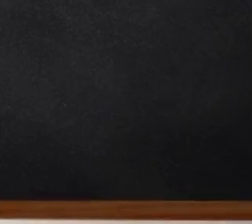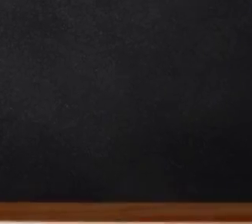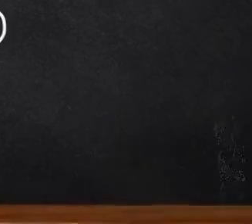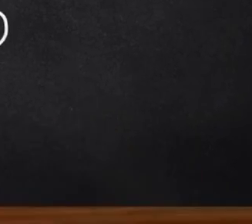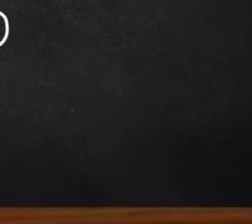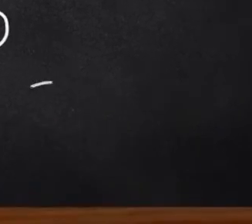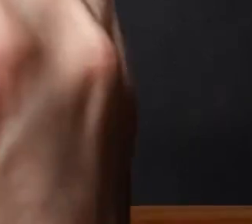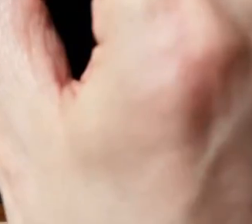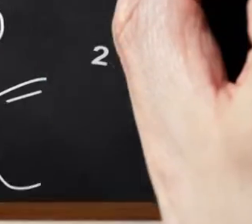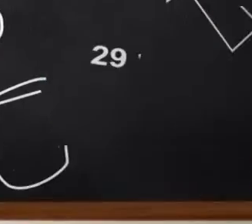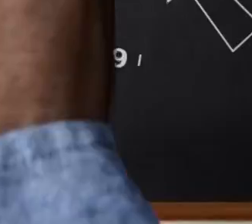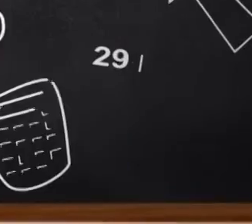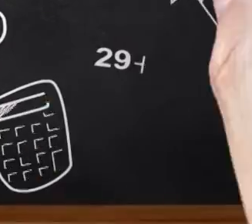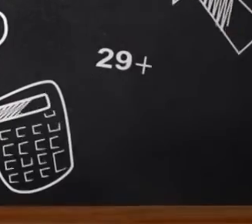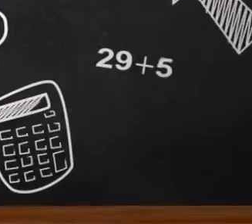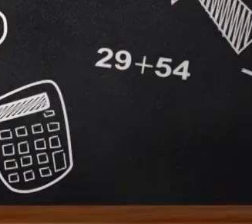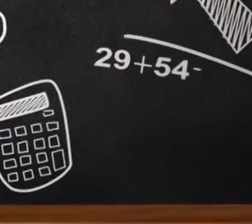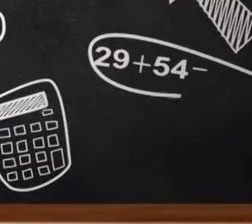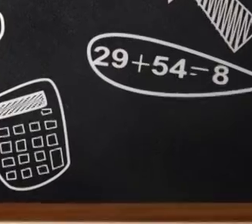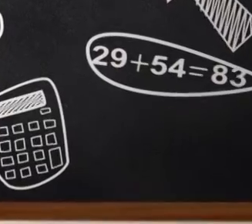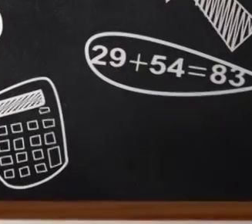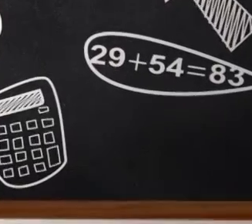E aí